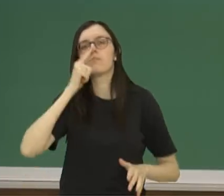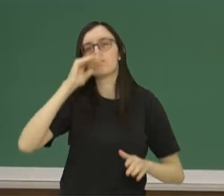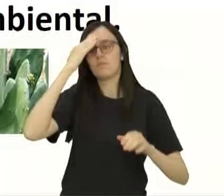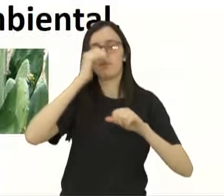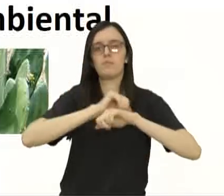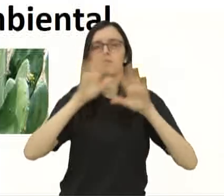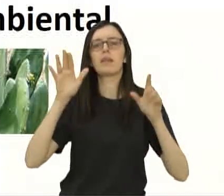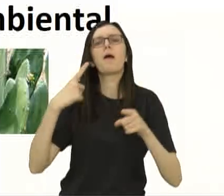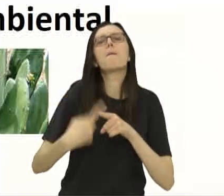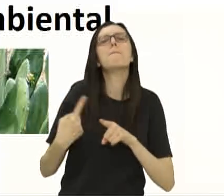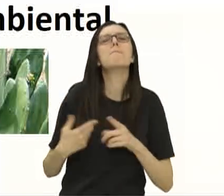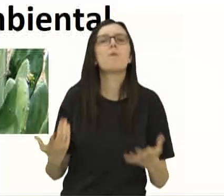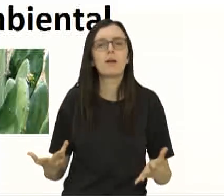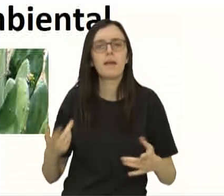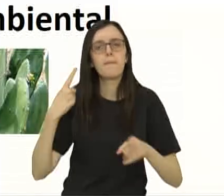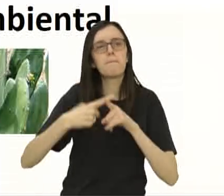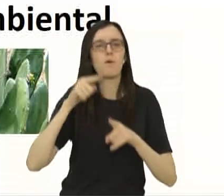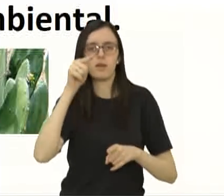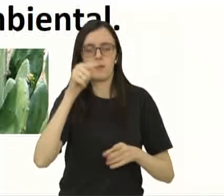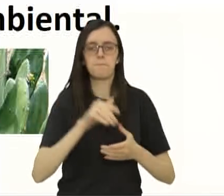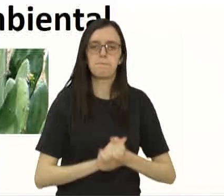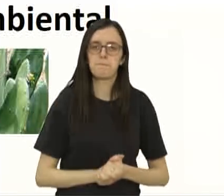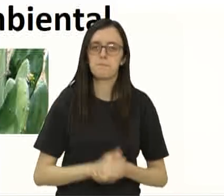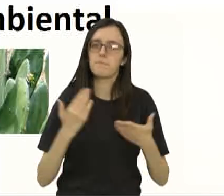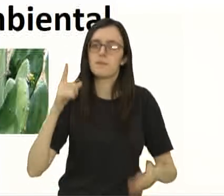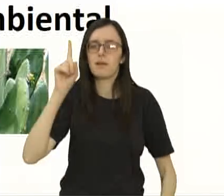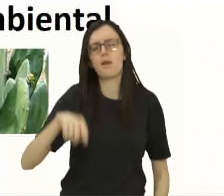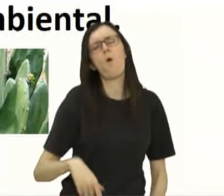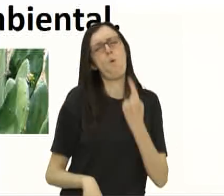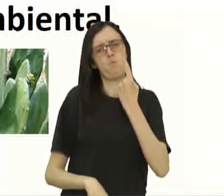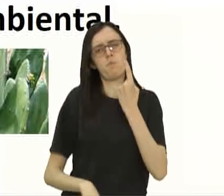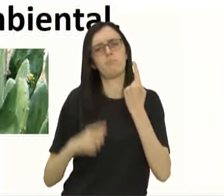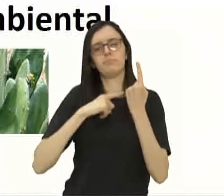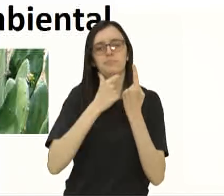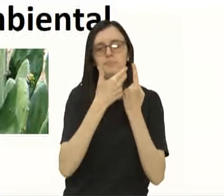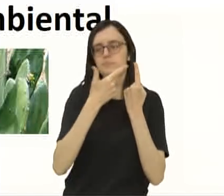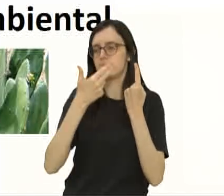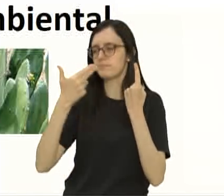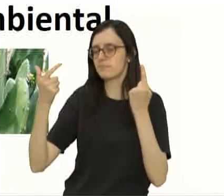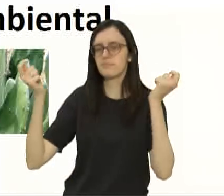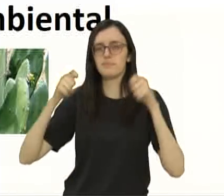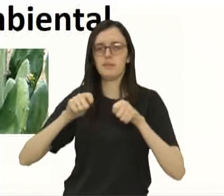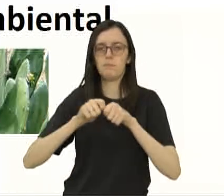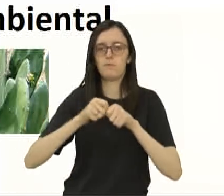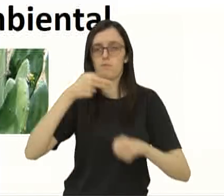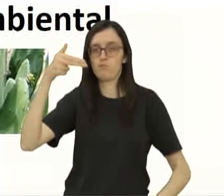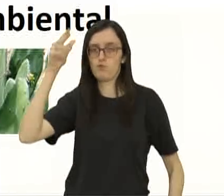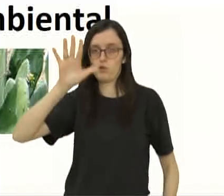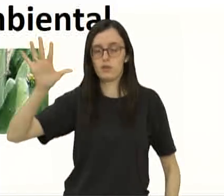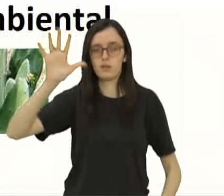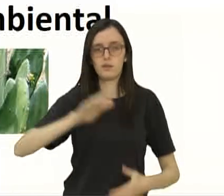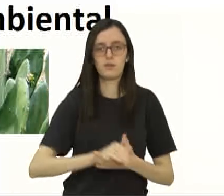entenderem aí por que dessa planta. Então, isso é uma das ações da Sudene no Nordeste. Então, além da questão